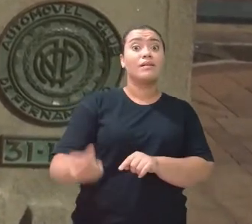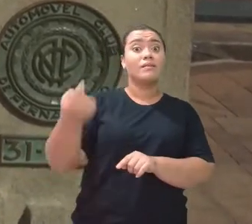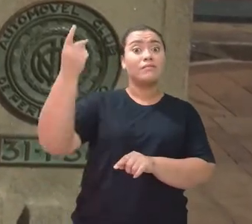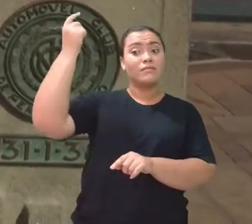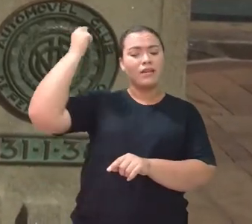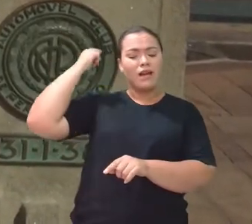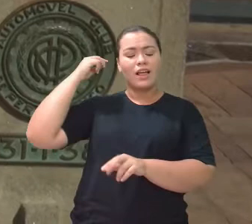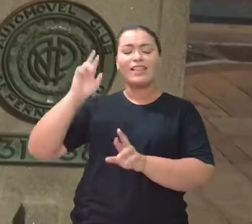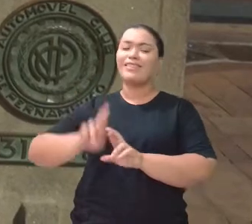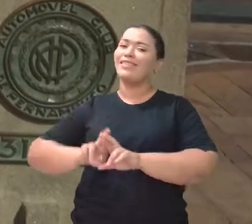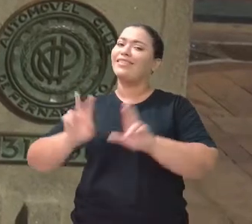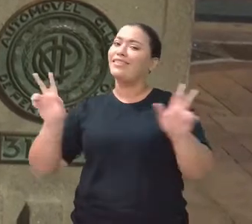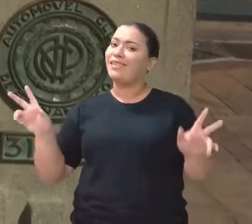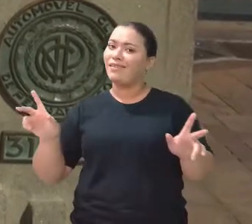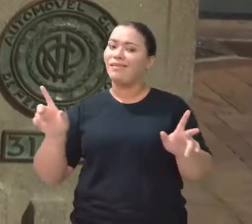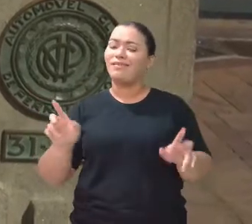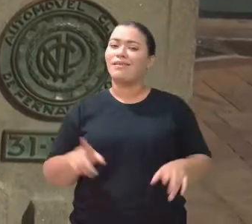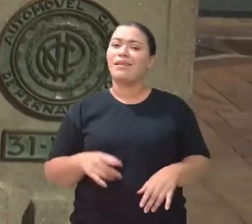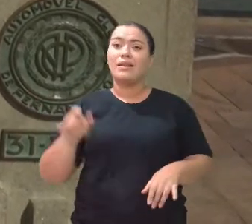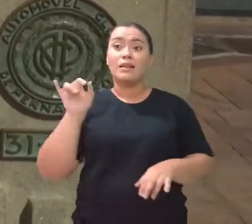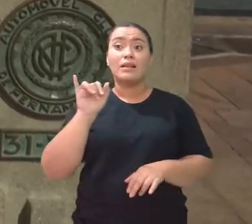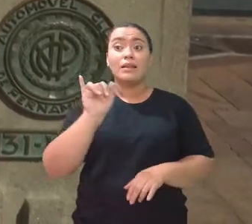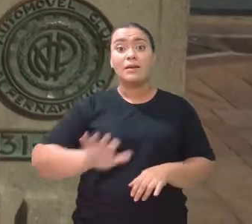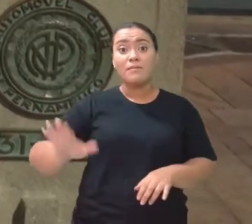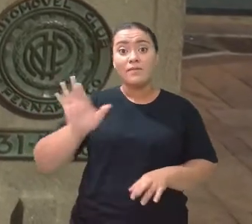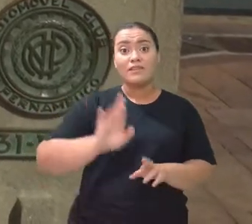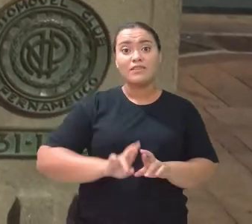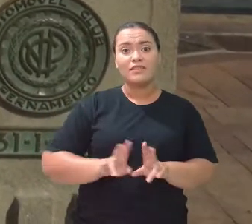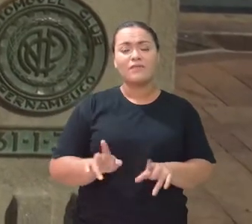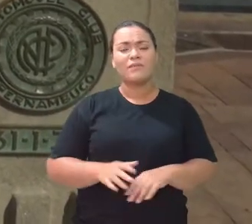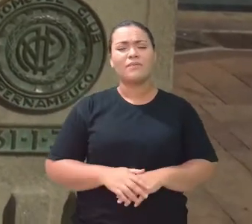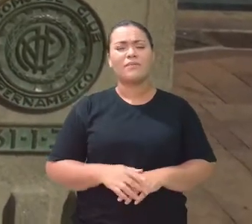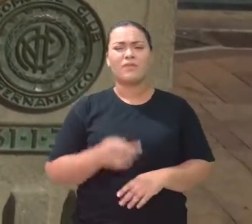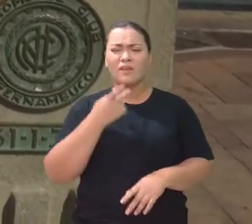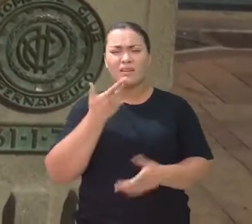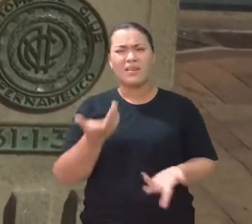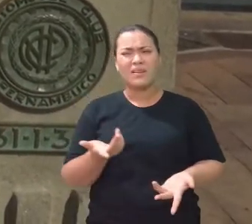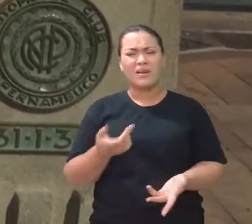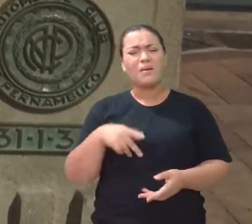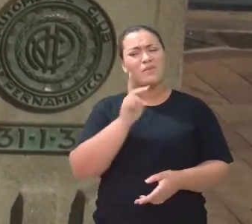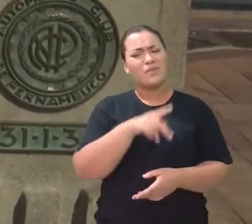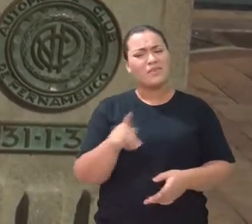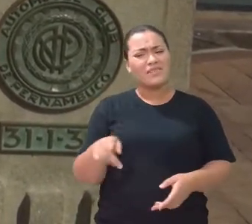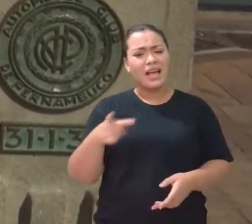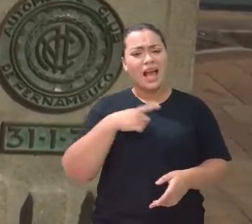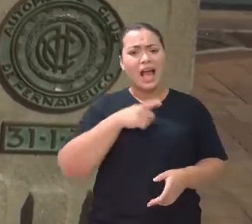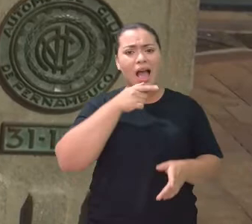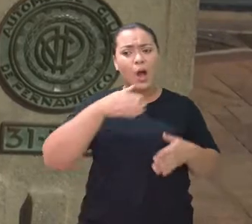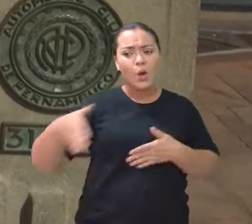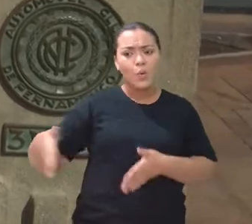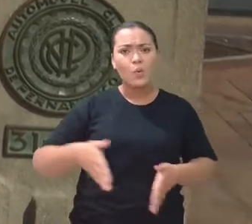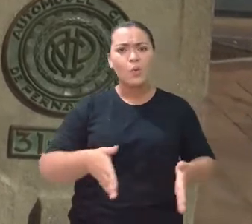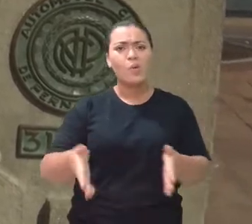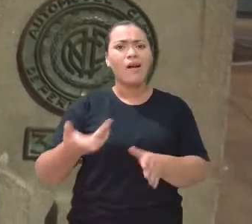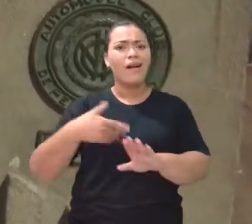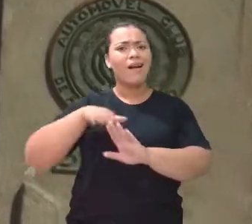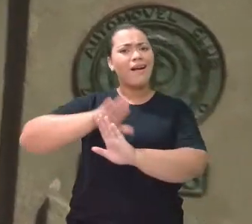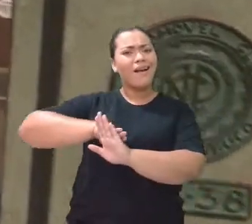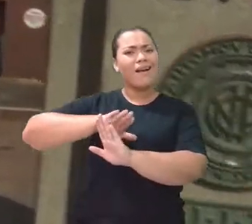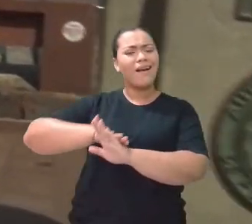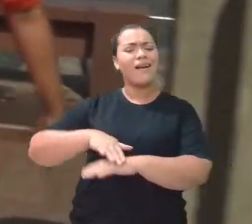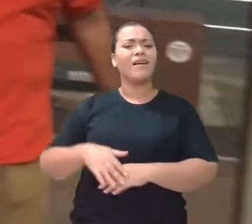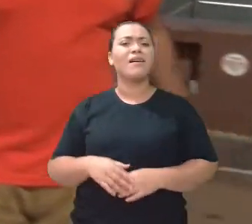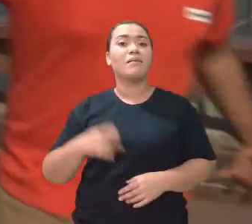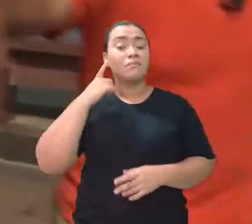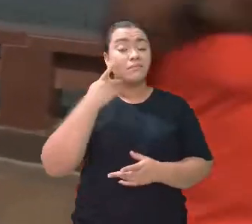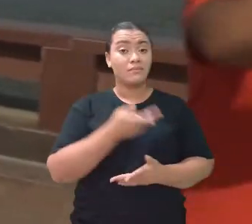desenho, outra paisagem. E aí vocês dizem, né? Professor, esse rio aqui atrás do senhor, que o senhor dá uma volta aqui,